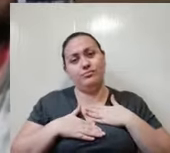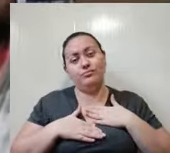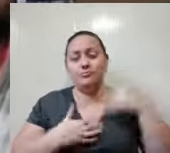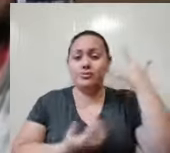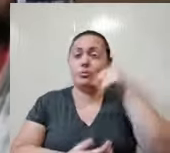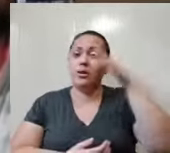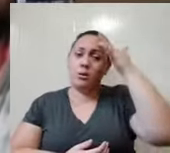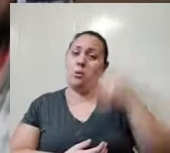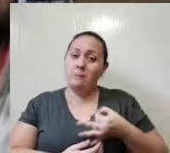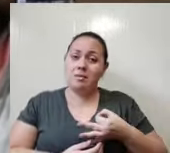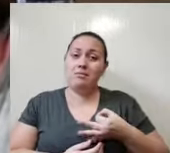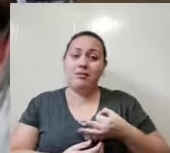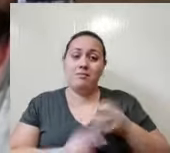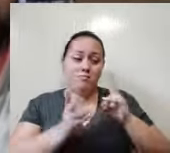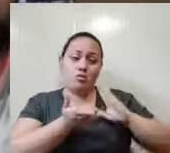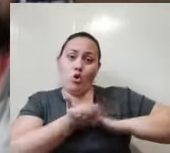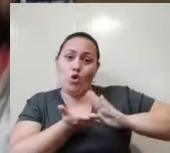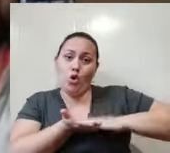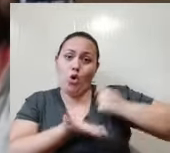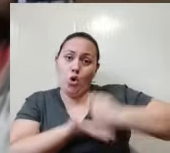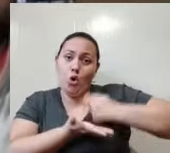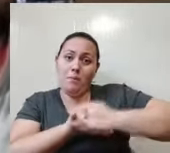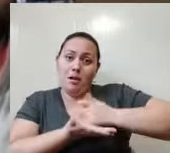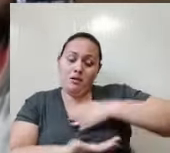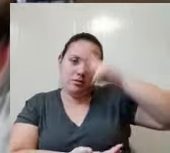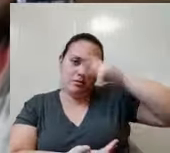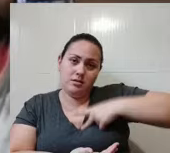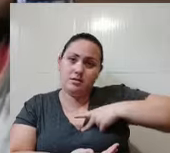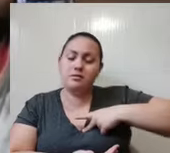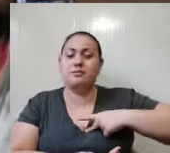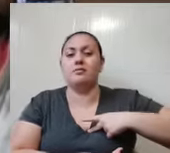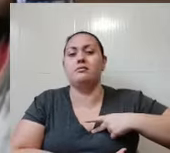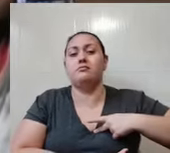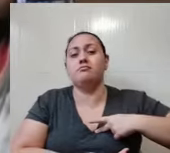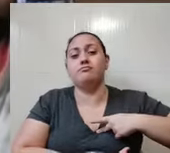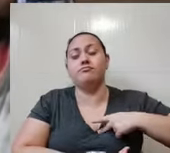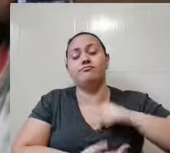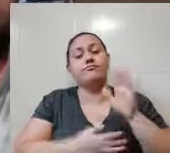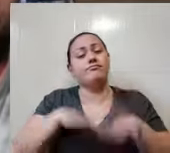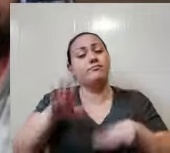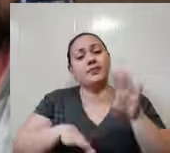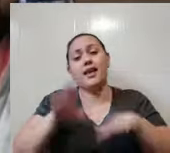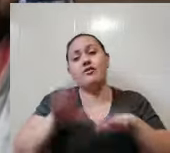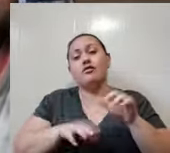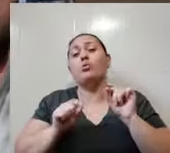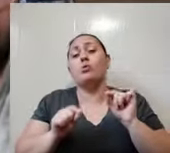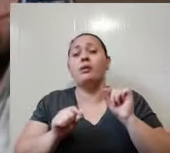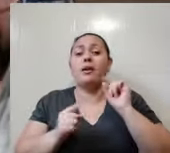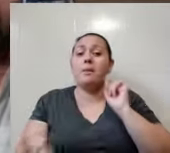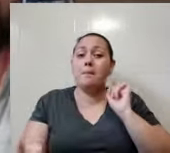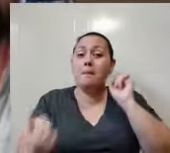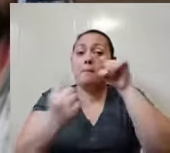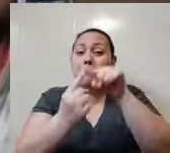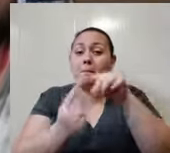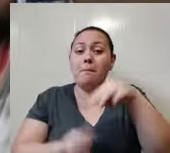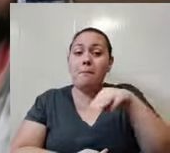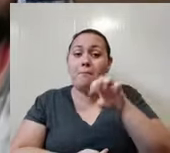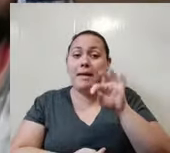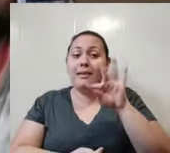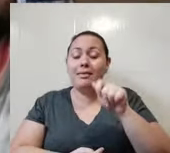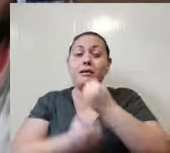Consigo mesmo, enfim. E bom, poder entender que essa cobrança, essa autocobrança,